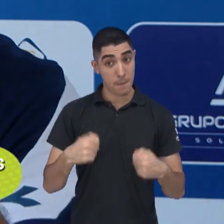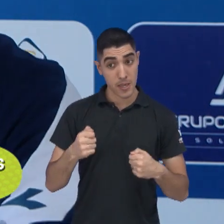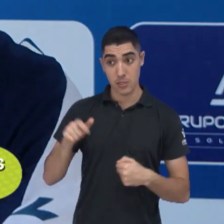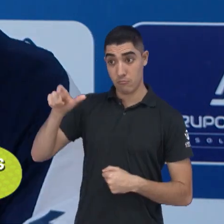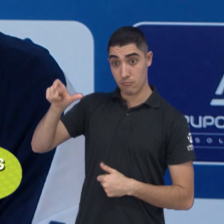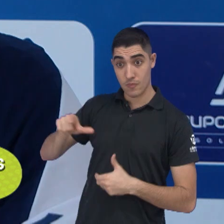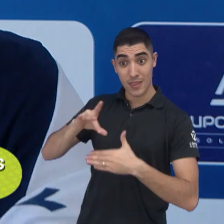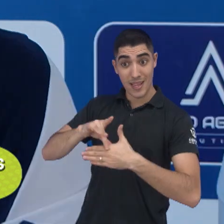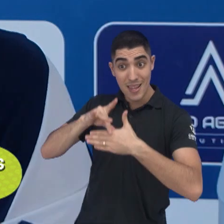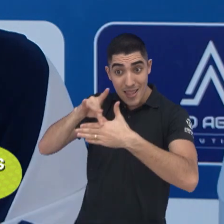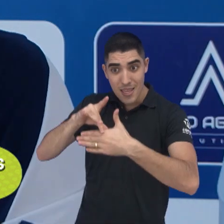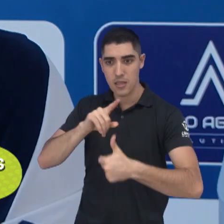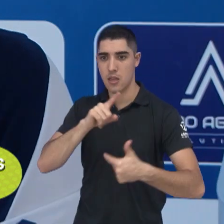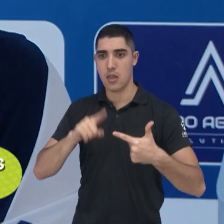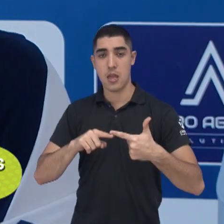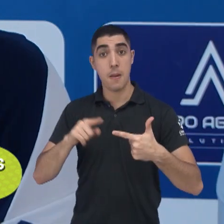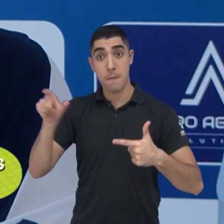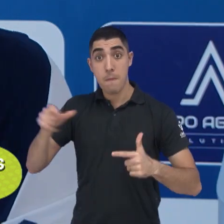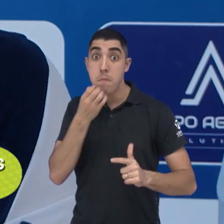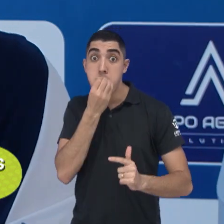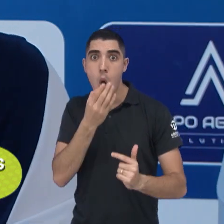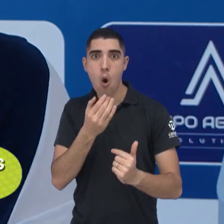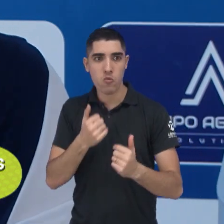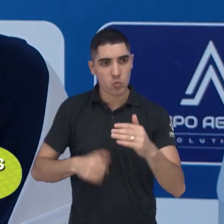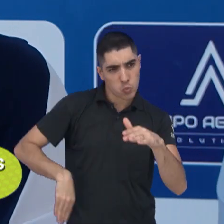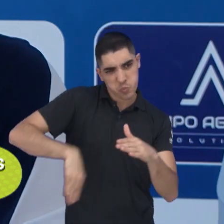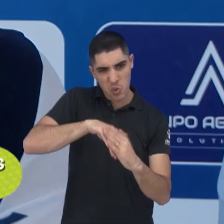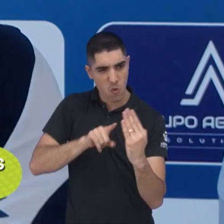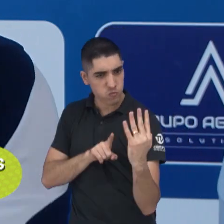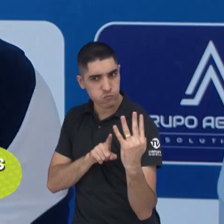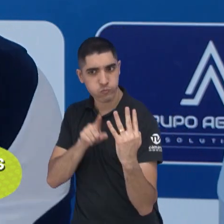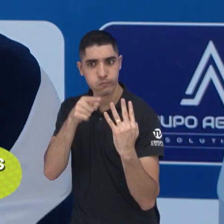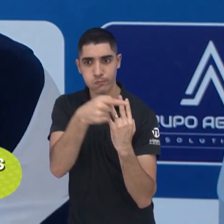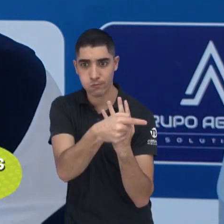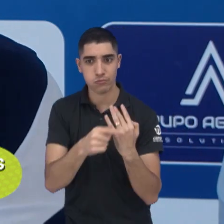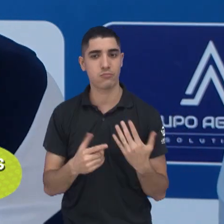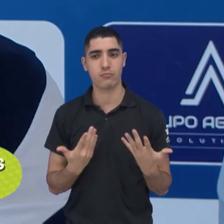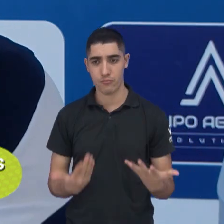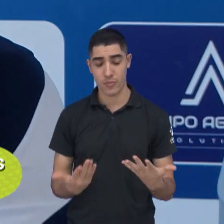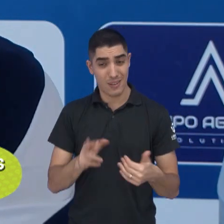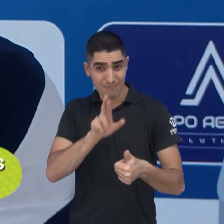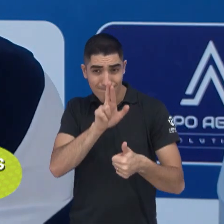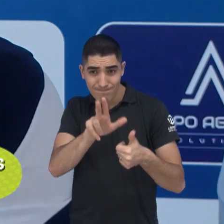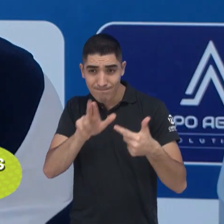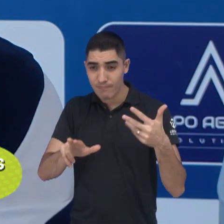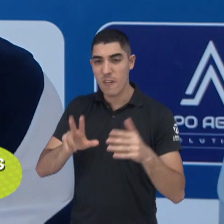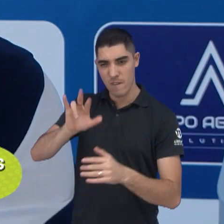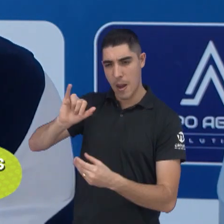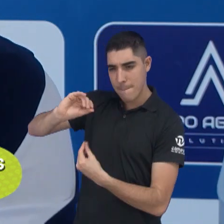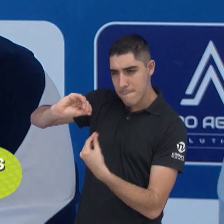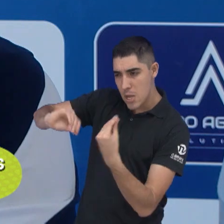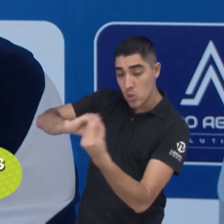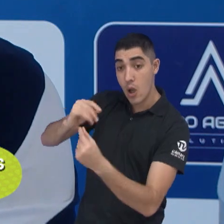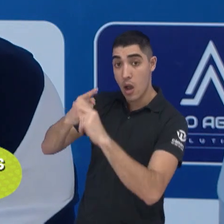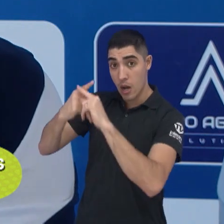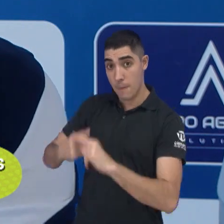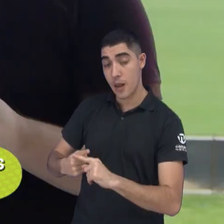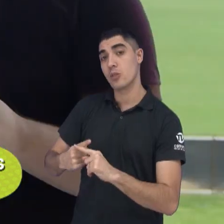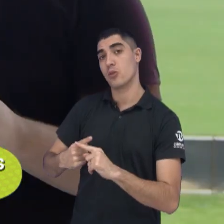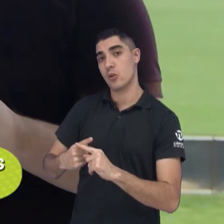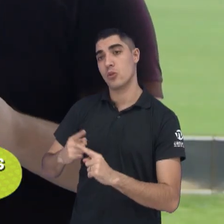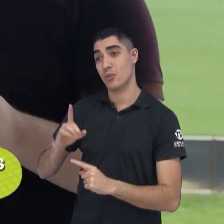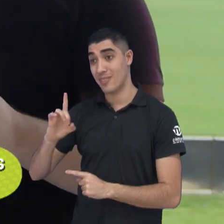tem que ter bola parada, você pode ter certeza que vai ser uma mescla de jogadores de Série B e Série